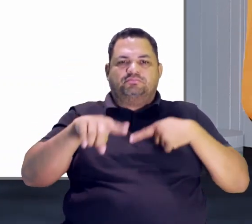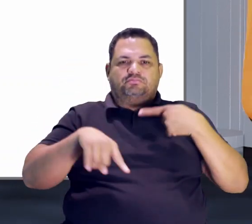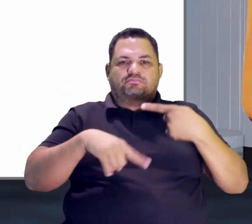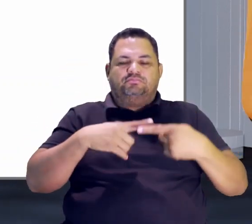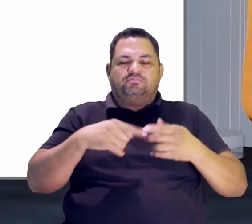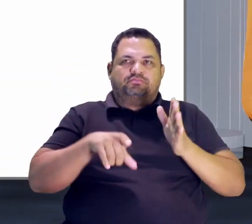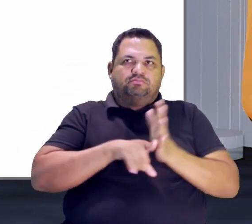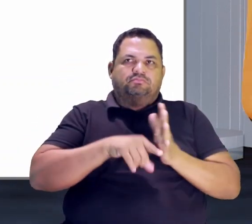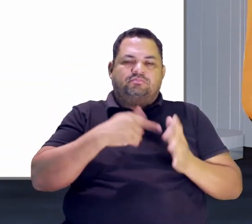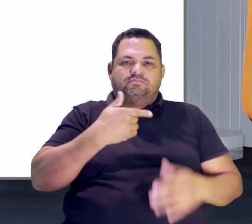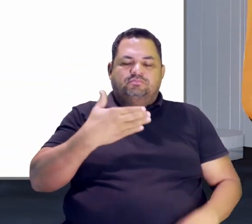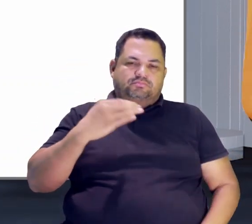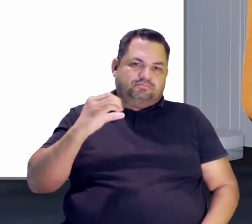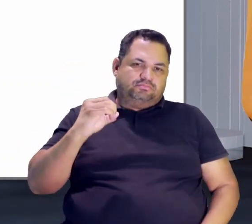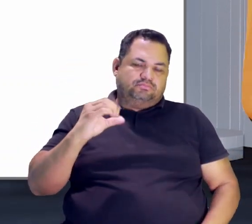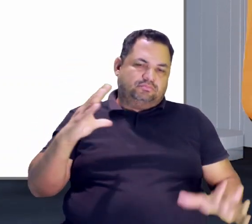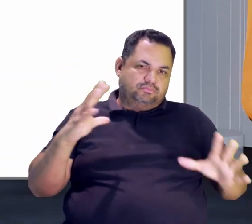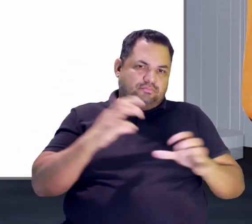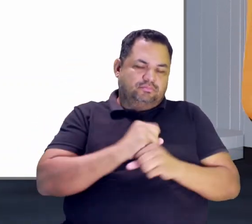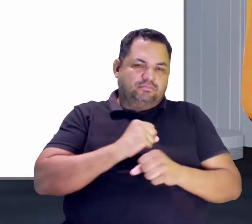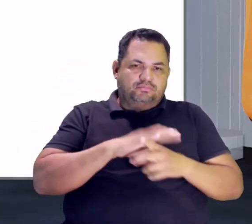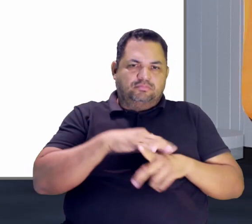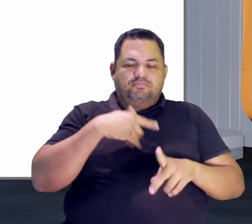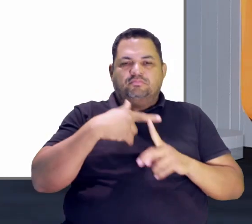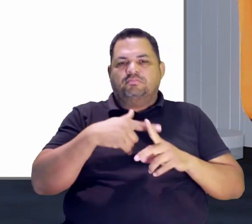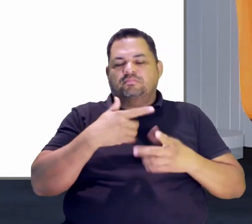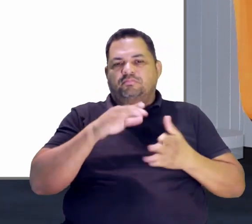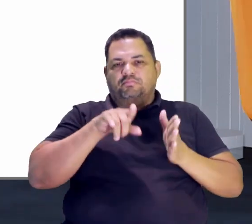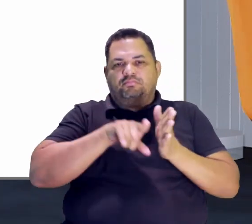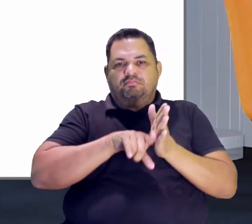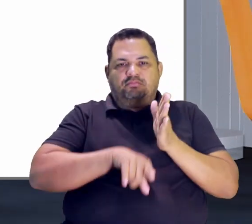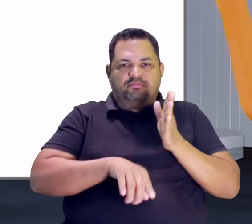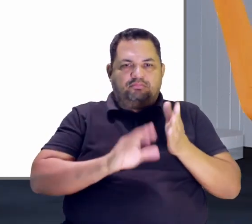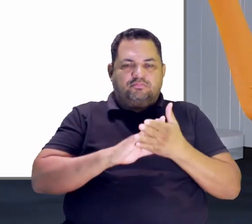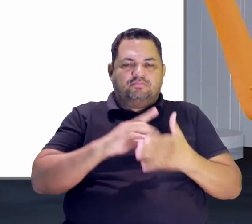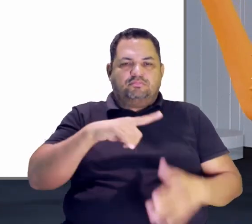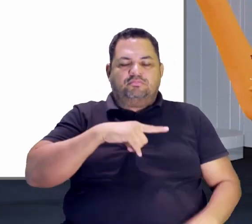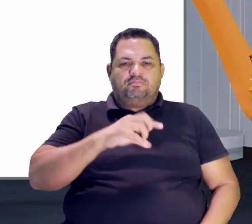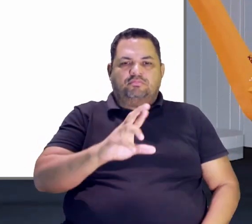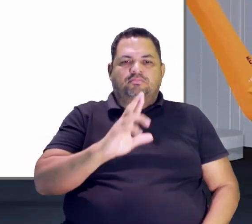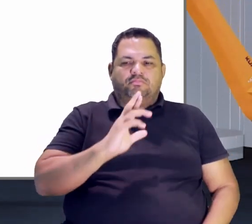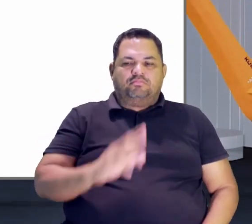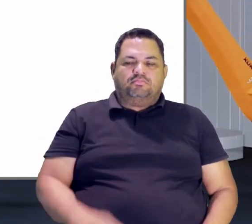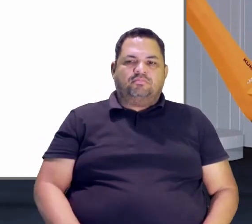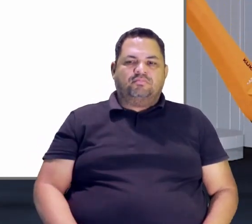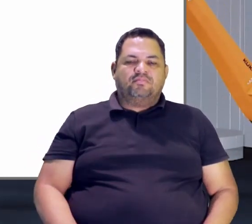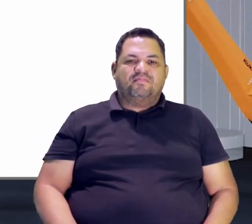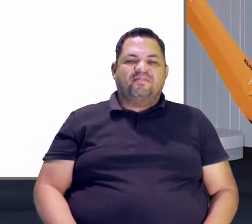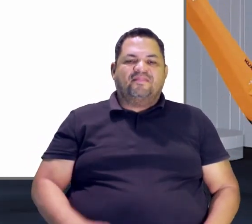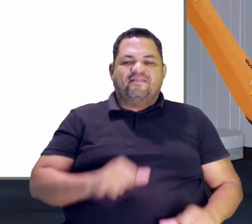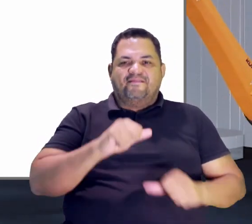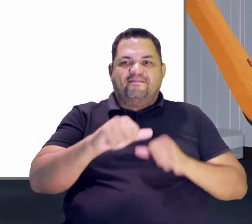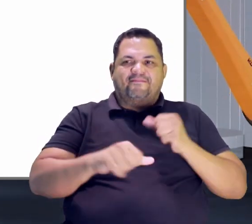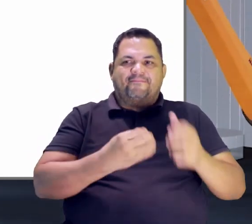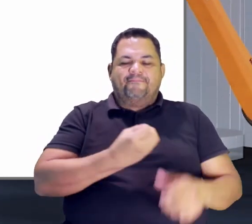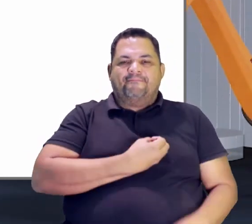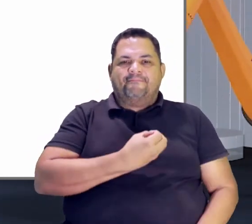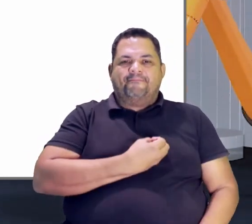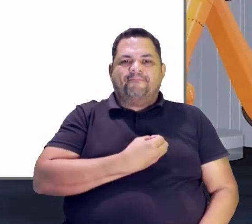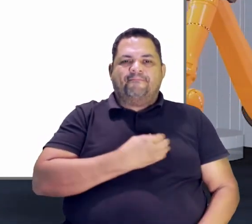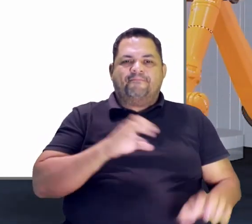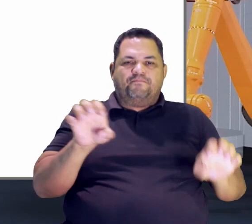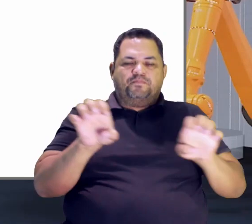menos 20. Aí você soma os dois, diminui do outro, vai ser o resultado. Tá bom? Só trocar por números agora